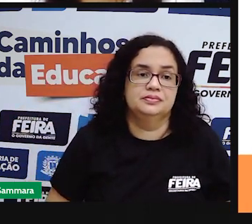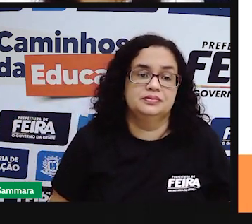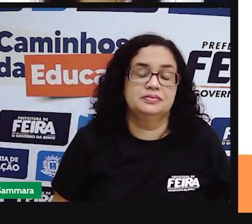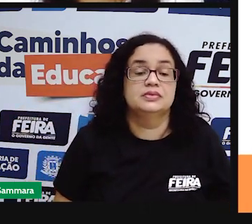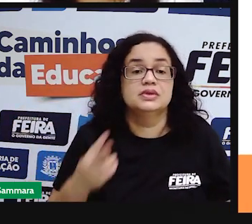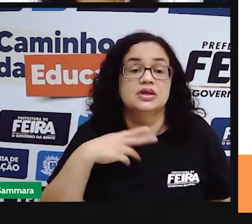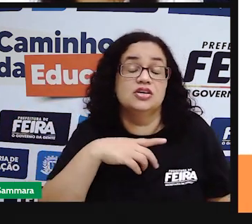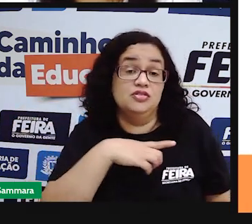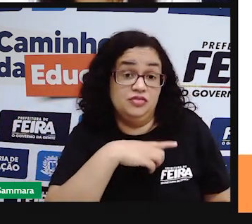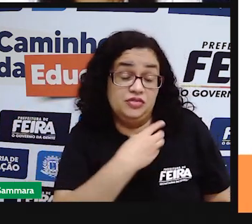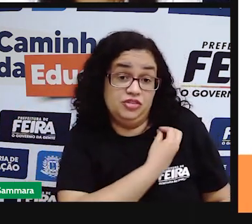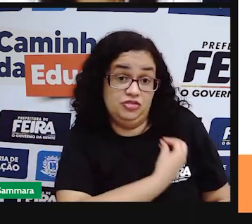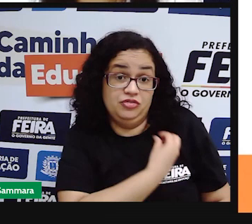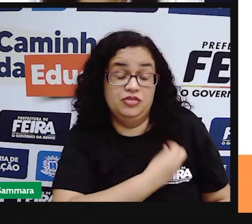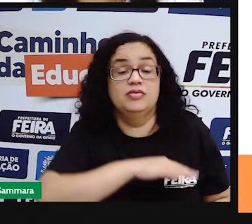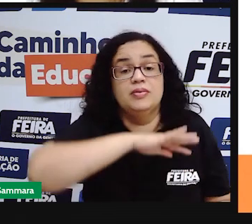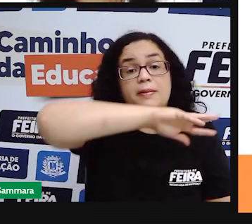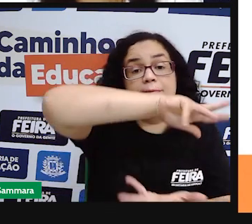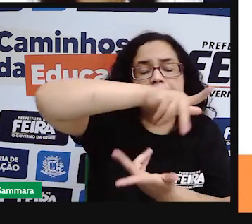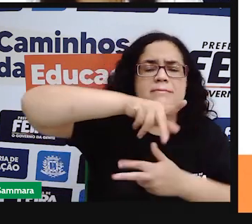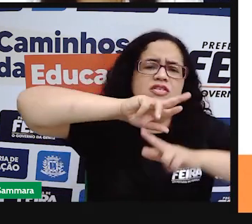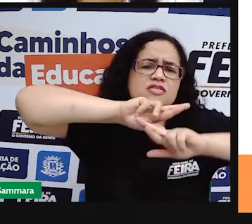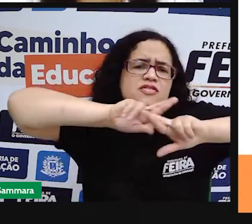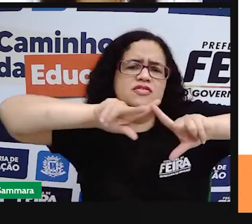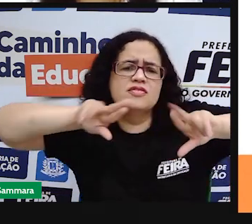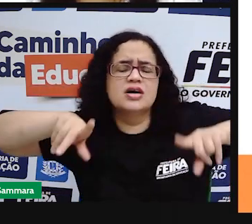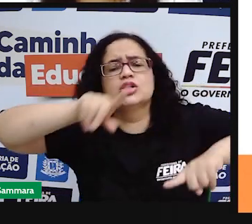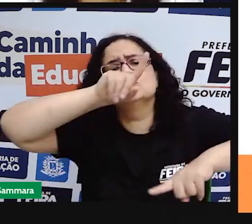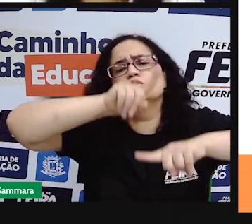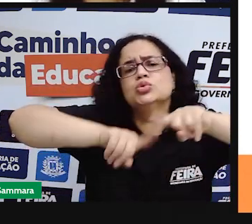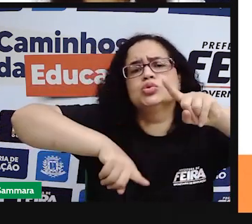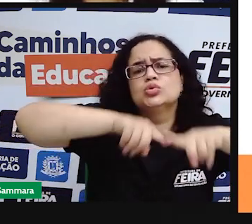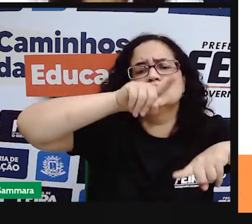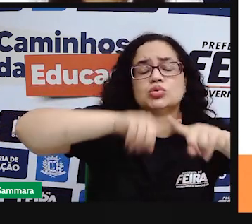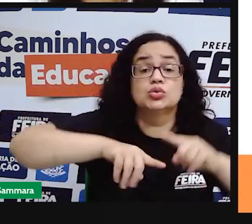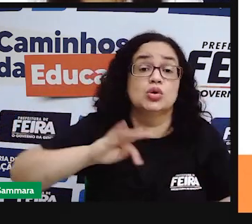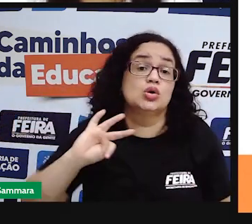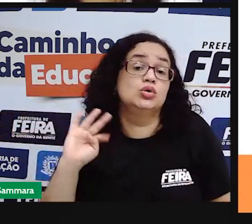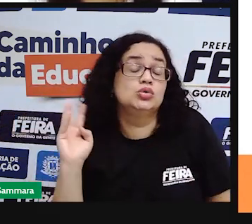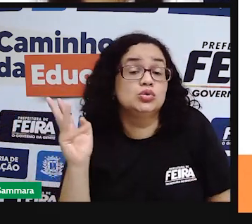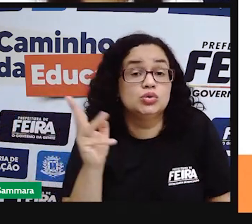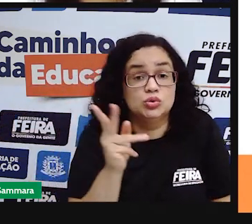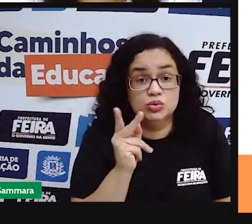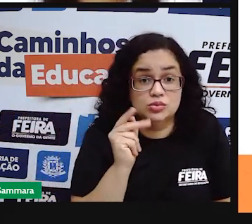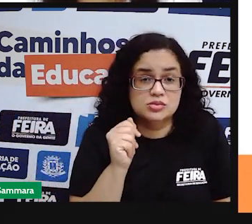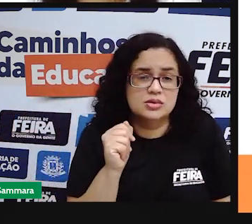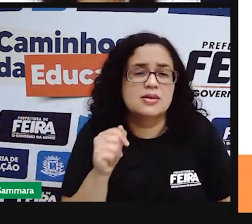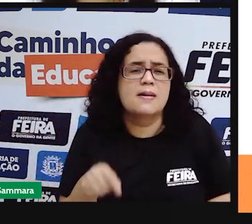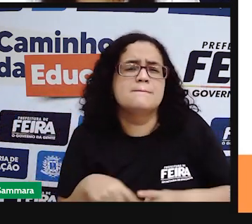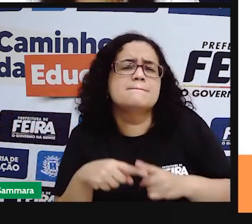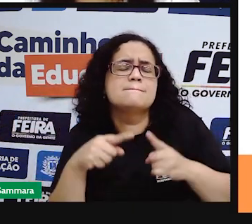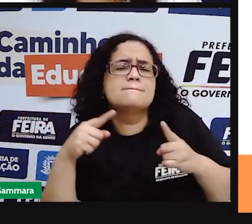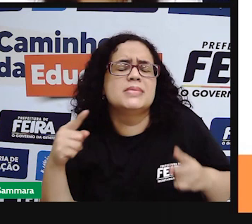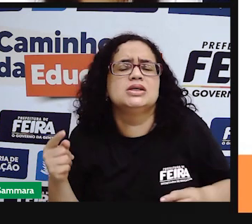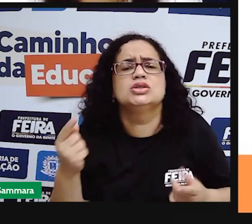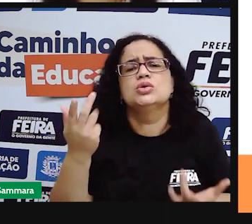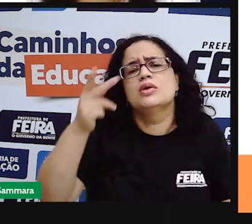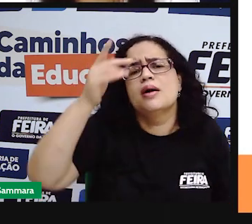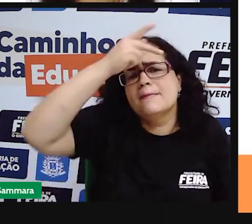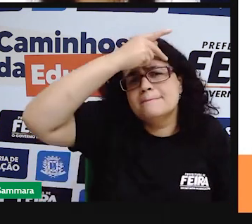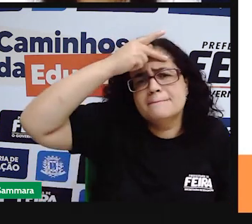Vivemos num planeta aí com vários objetos e elementos em todas as direções. Imaginem quantas pessoas